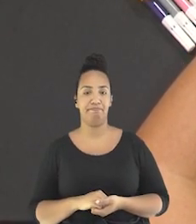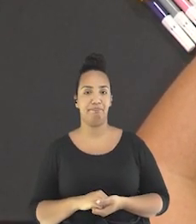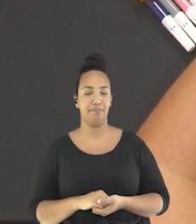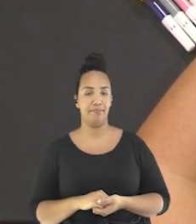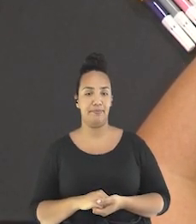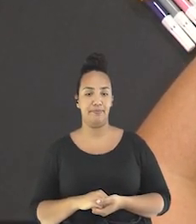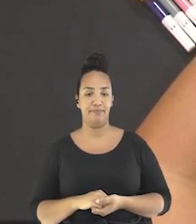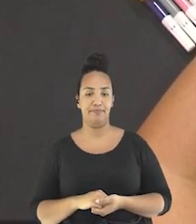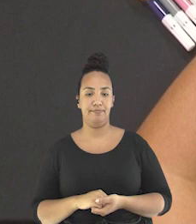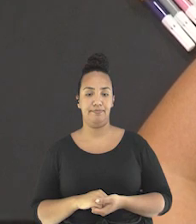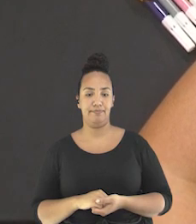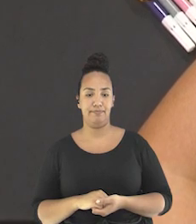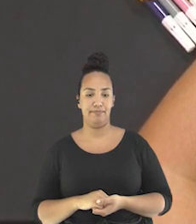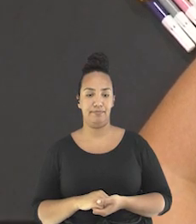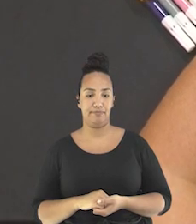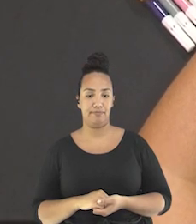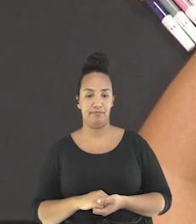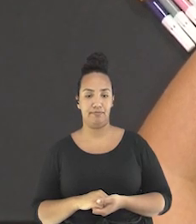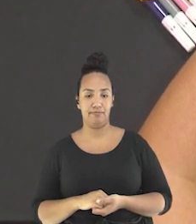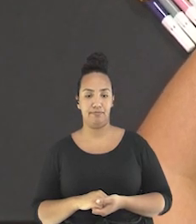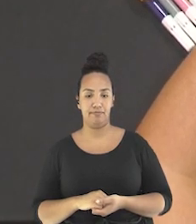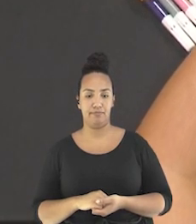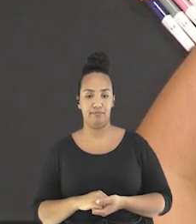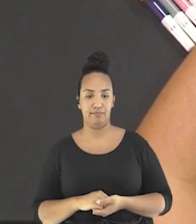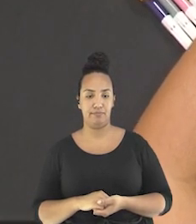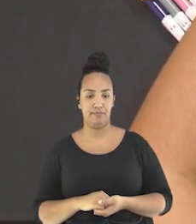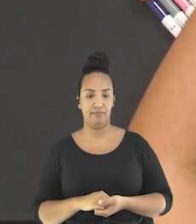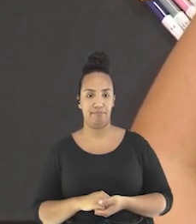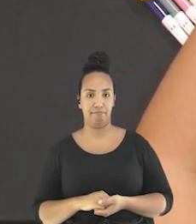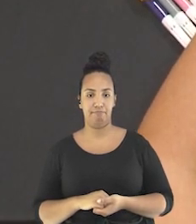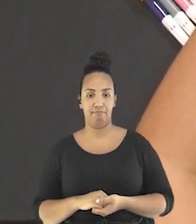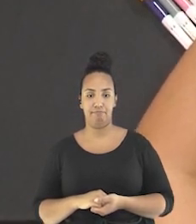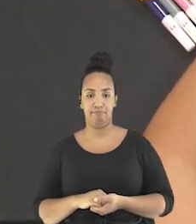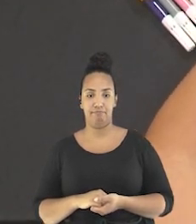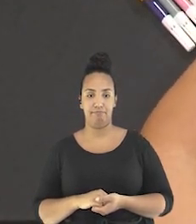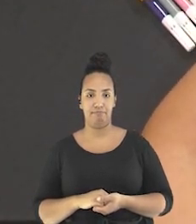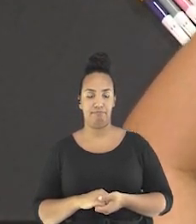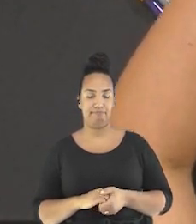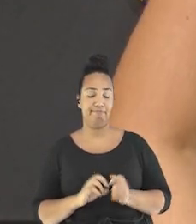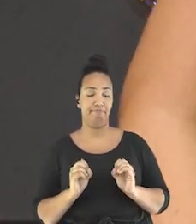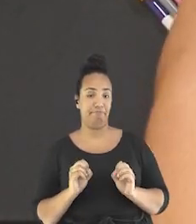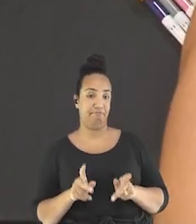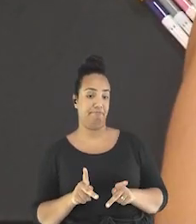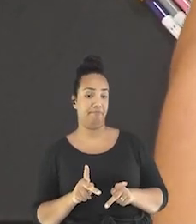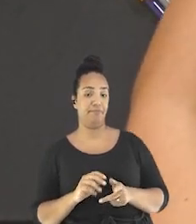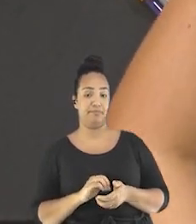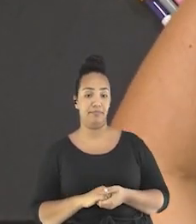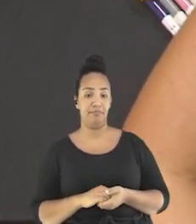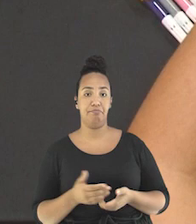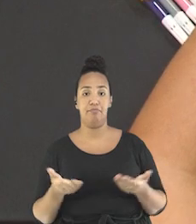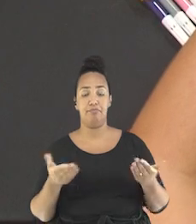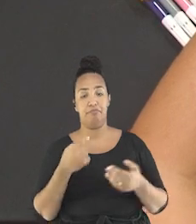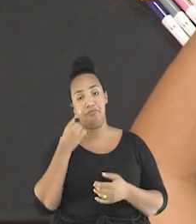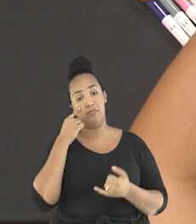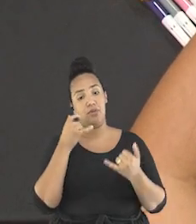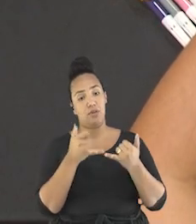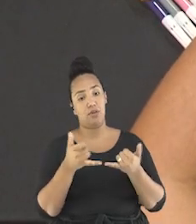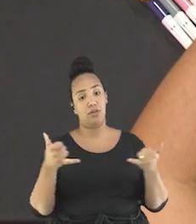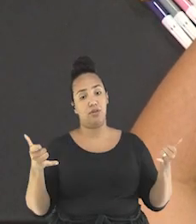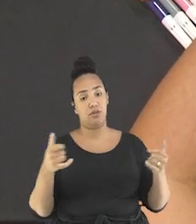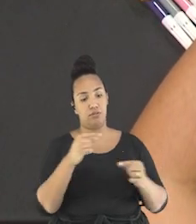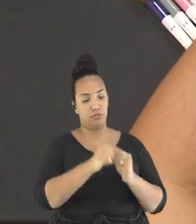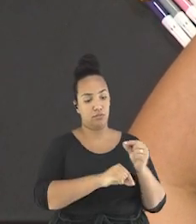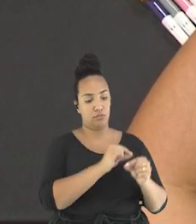Vou cortar aqui uns fiapinhos. Tá bom, gostei assim. E agora, passar aqui a linha, né,